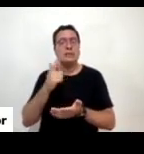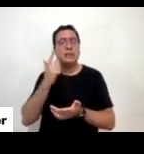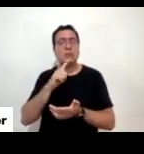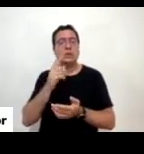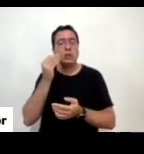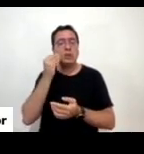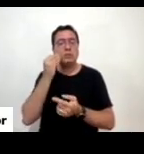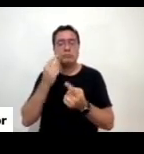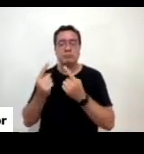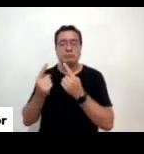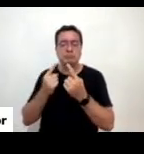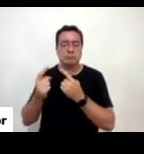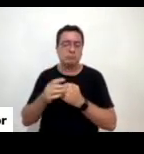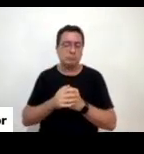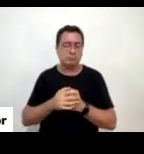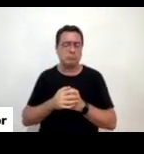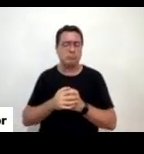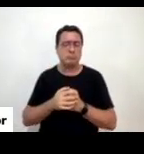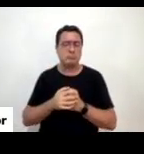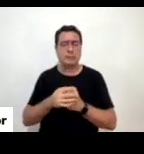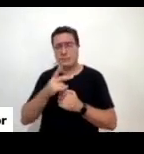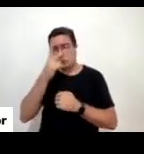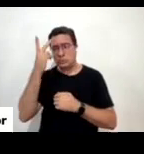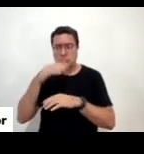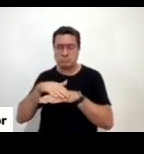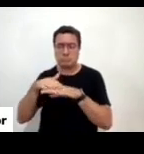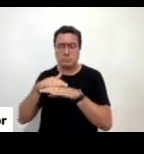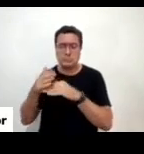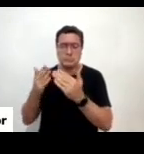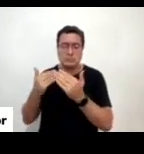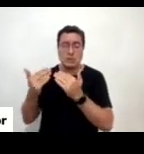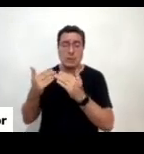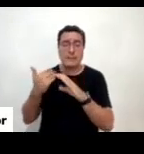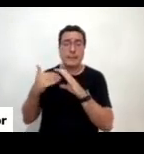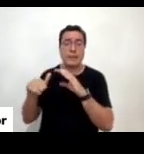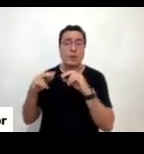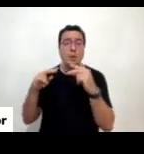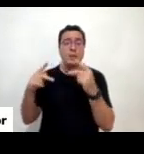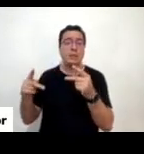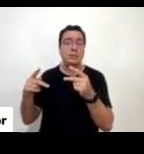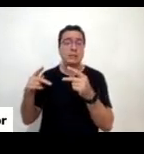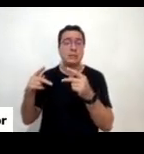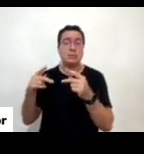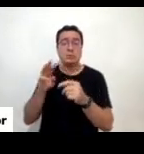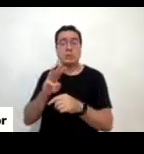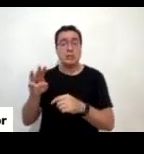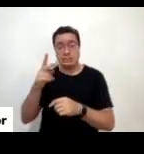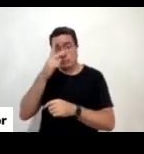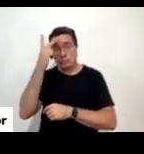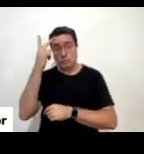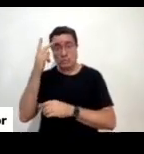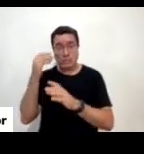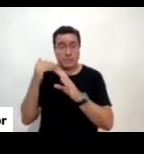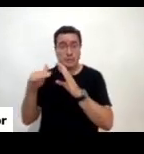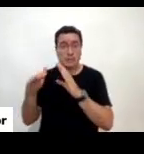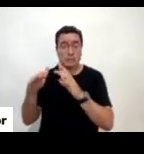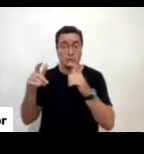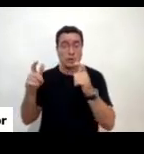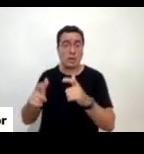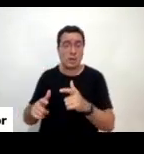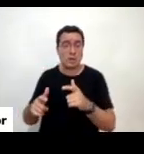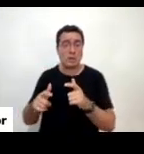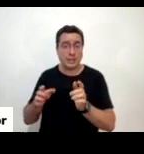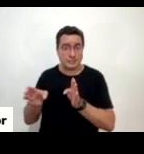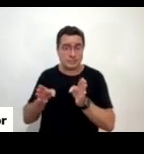alguém? Será que ao convencer essa pessoa, ao mandar o link de um site para essa pessoa, você estava mandando ela para um lugar que fosse